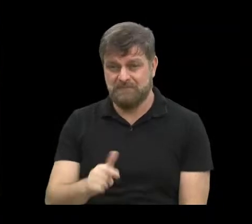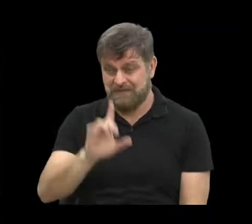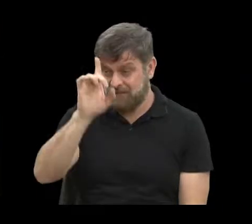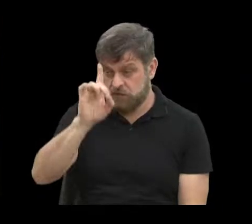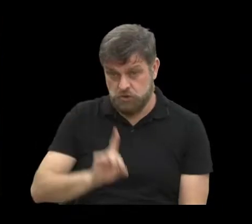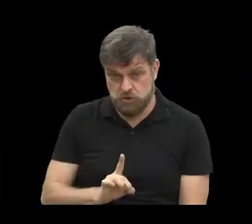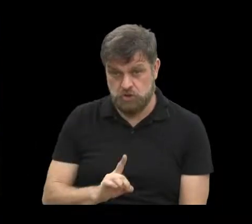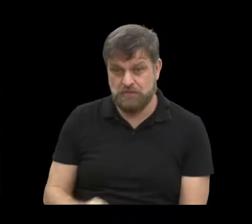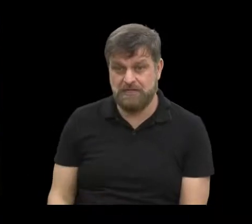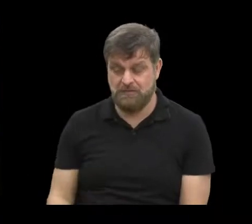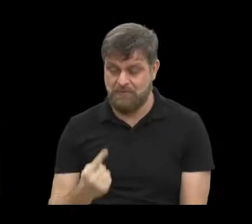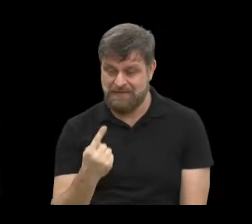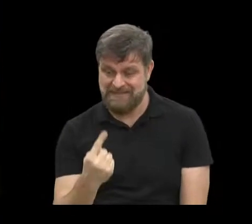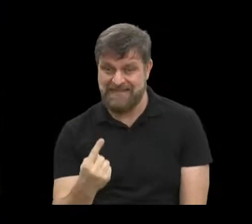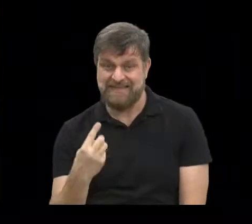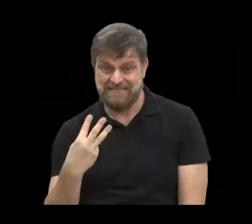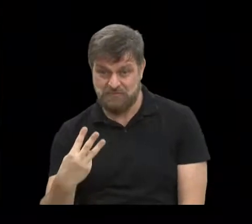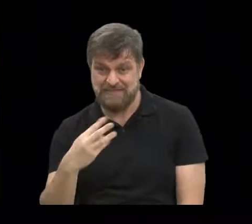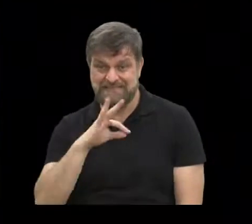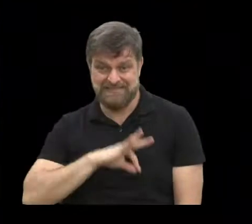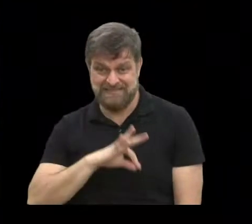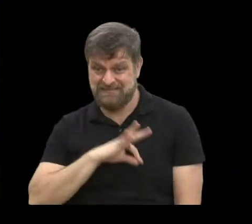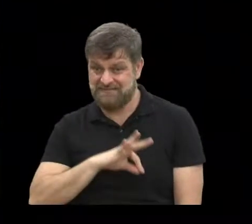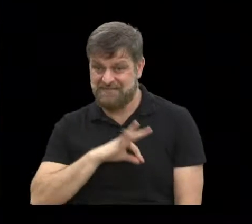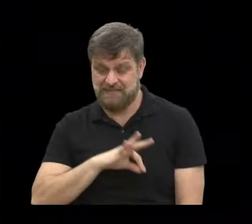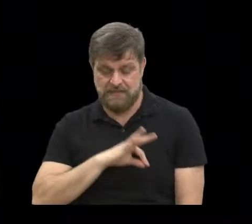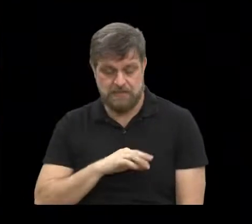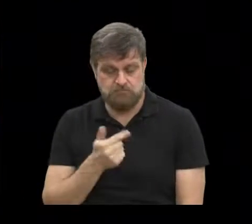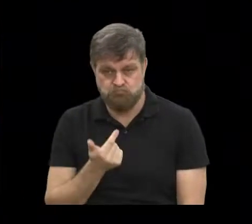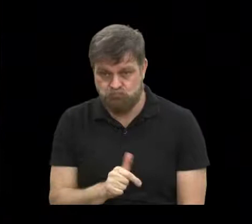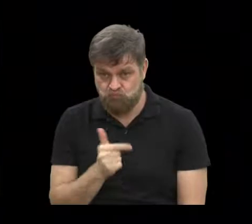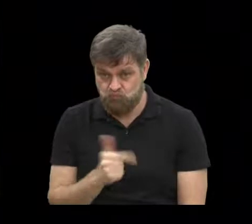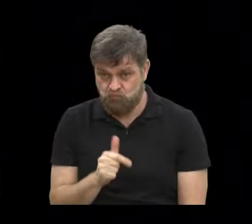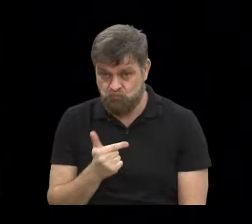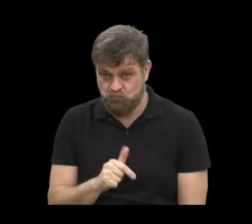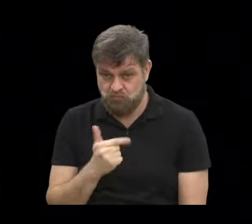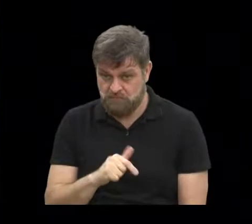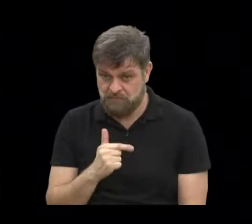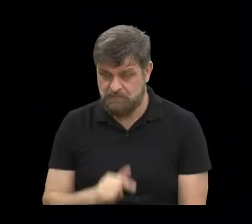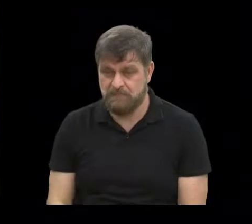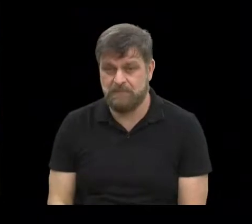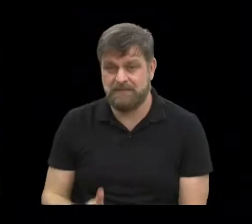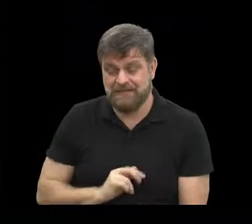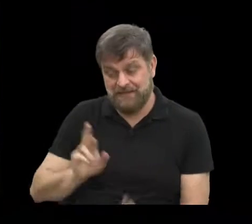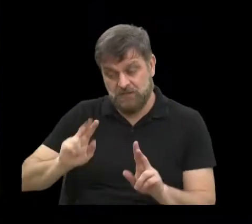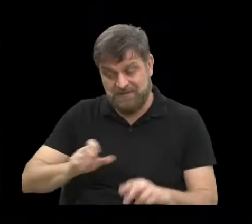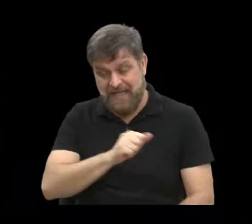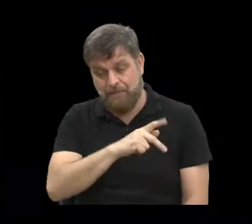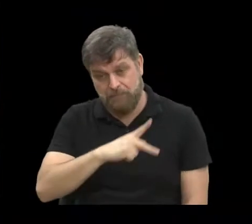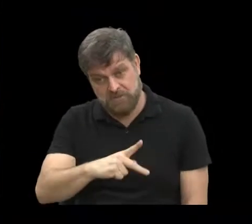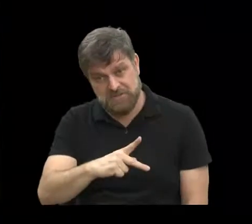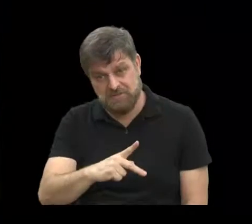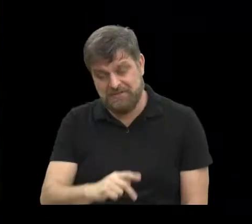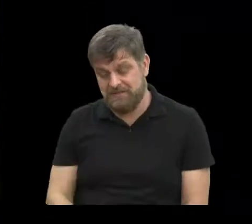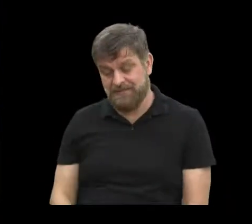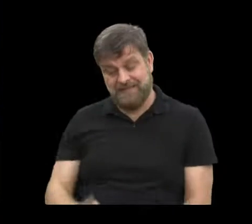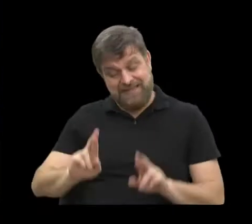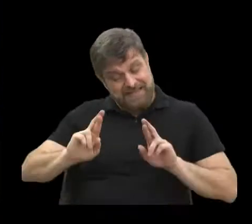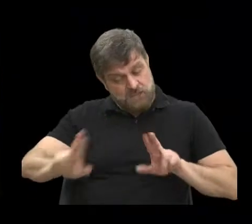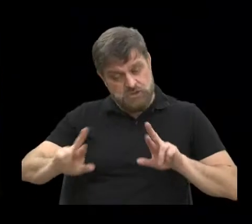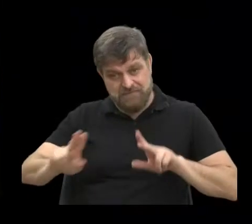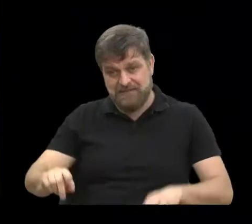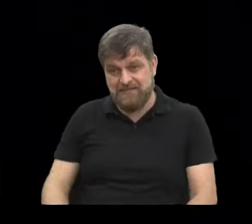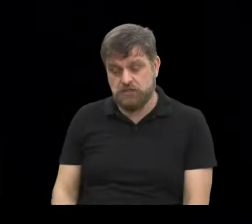ao 13º salário, tá? Isso também o diferencia da aposentadoria, ele não é uma aposentadoria, ele não